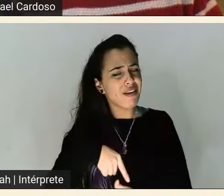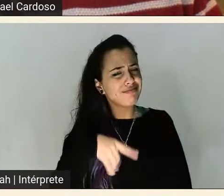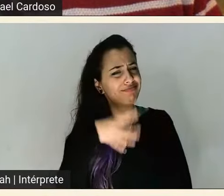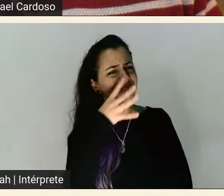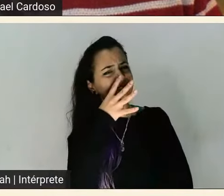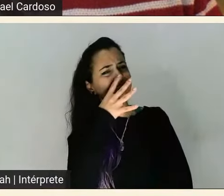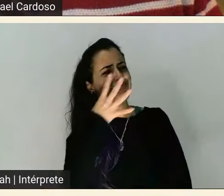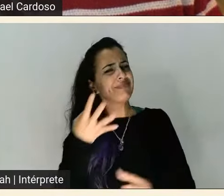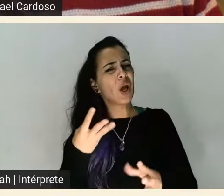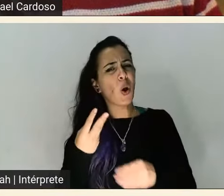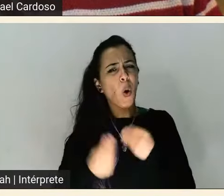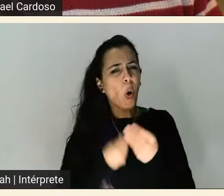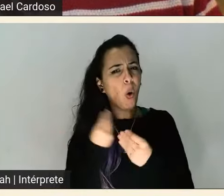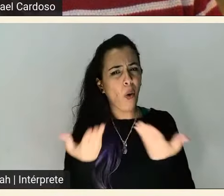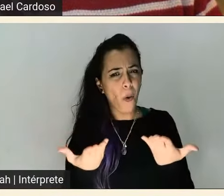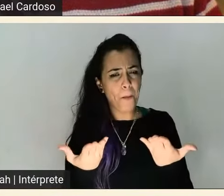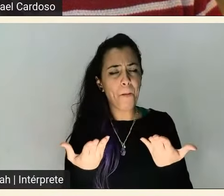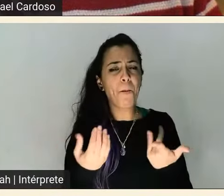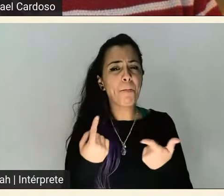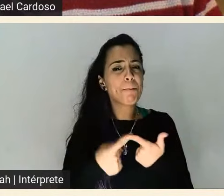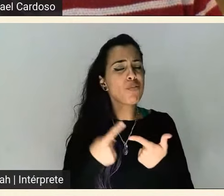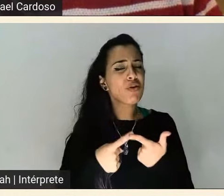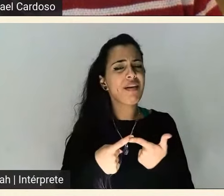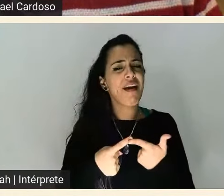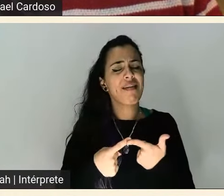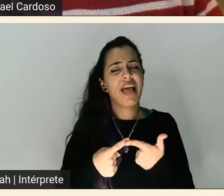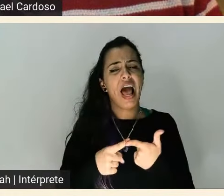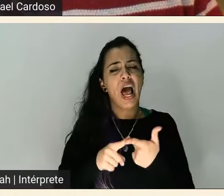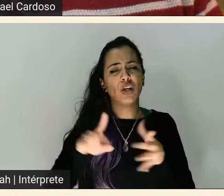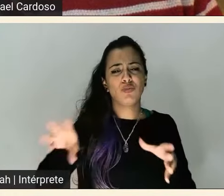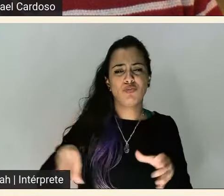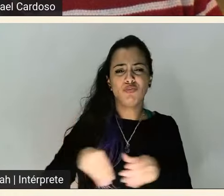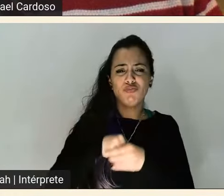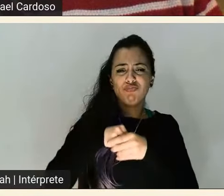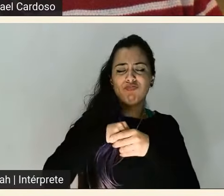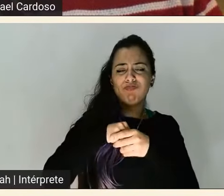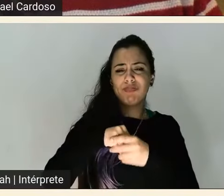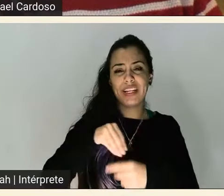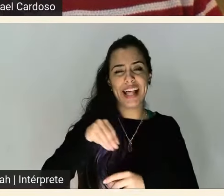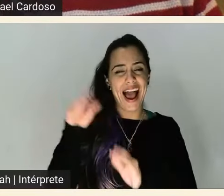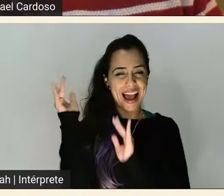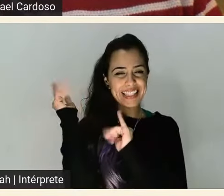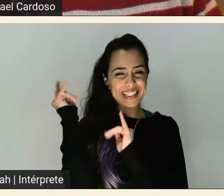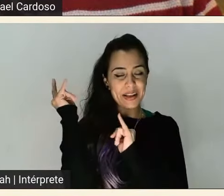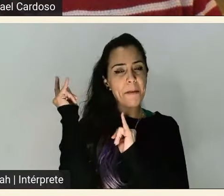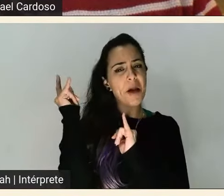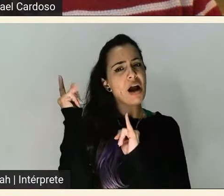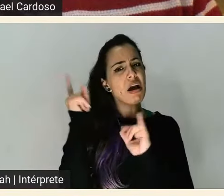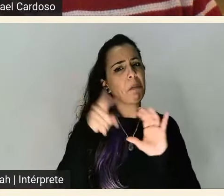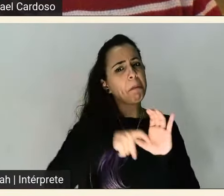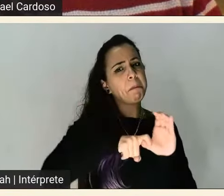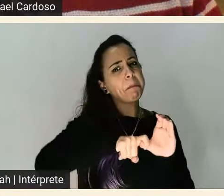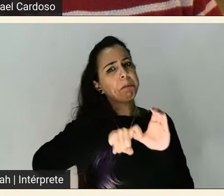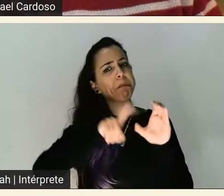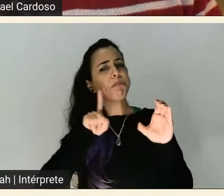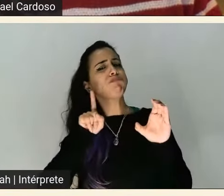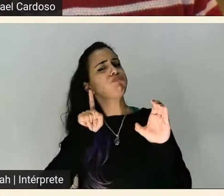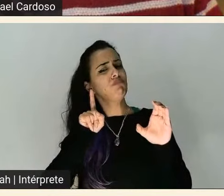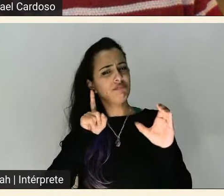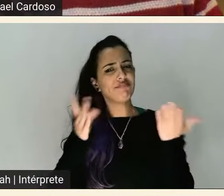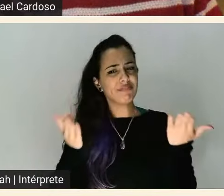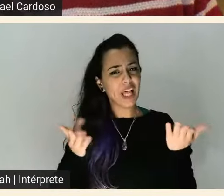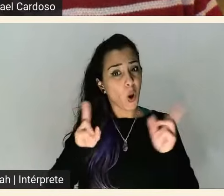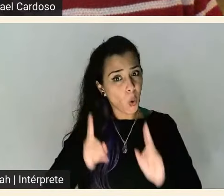Por que as ex-colônias da Espanha viraram tantos países e nós permanecemos